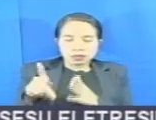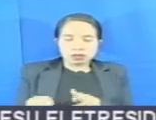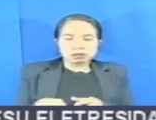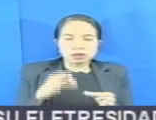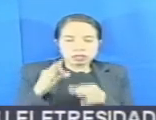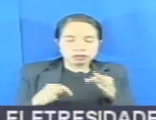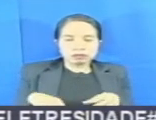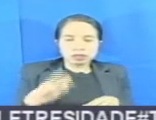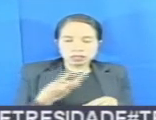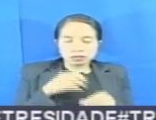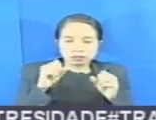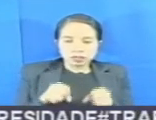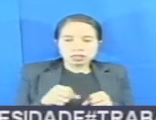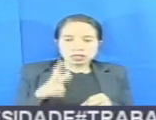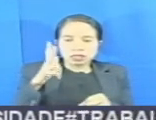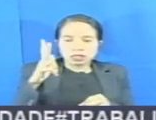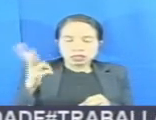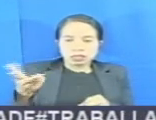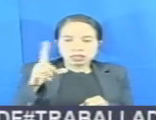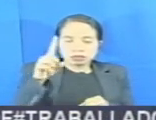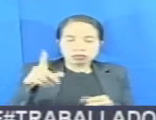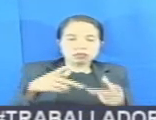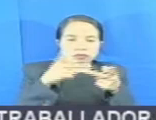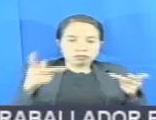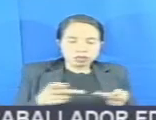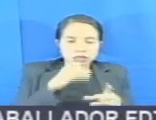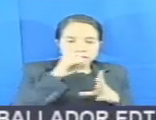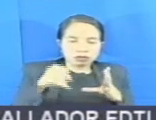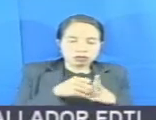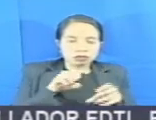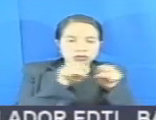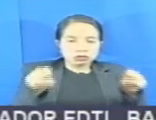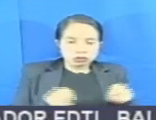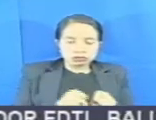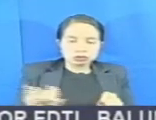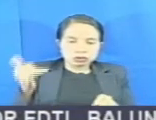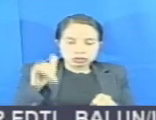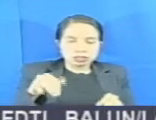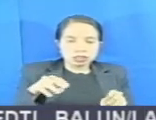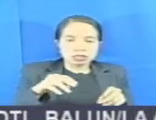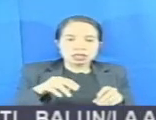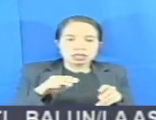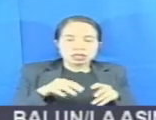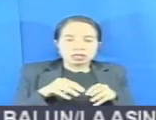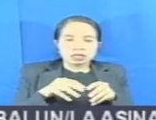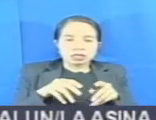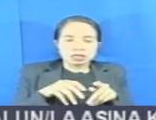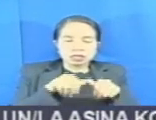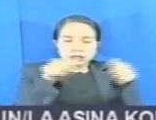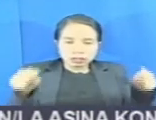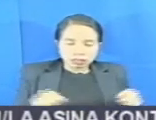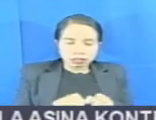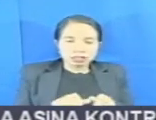cobre 31 lokasi, inclui suku sira iha area rural nebe sedau acesso